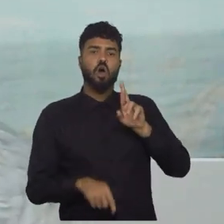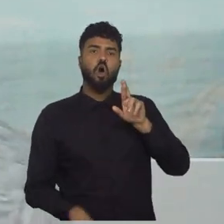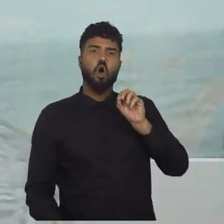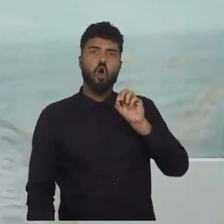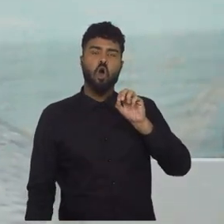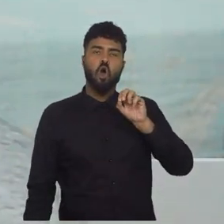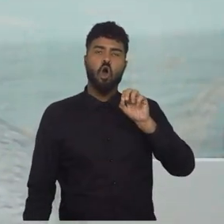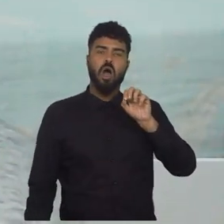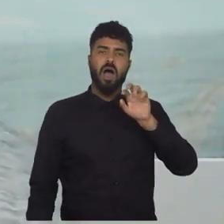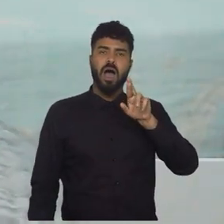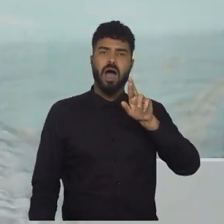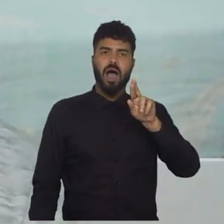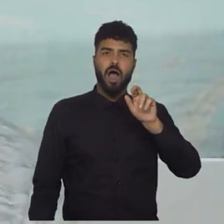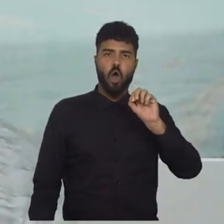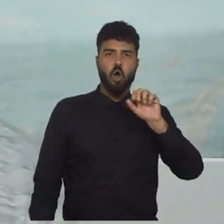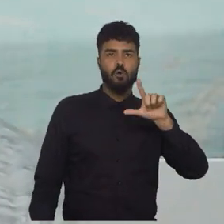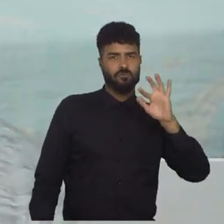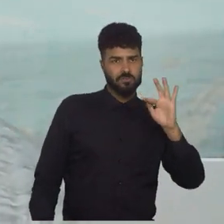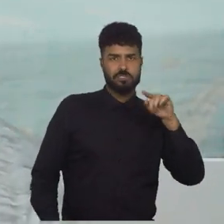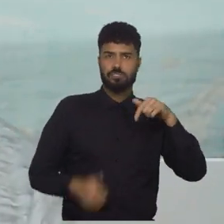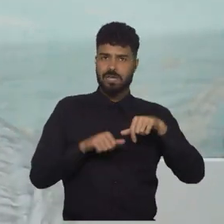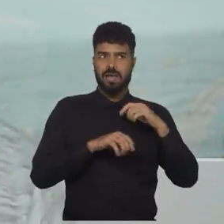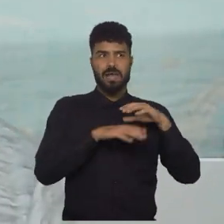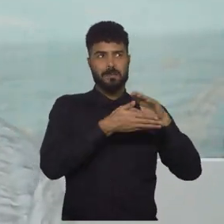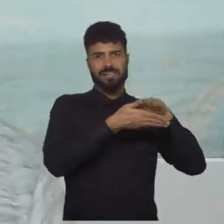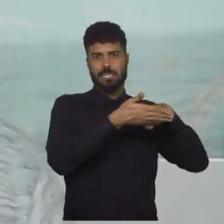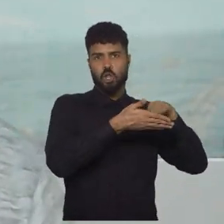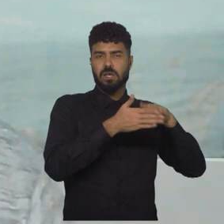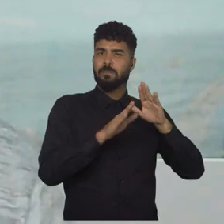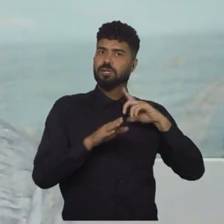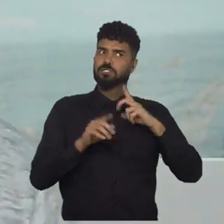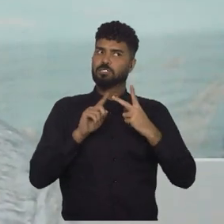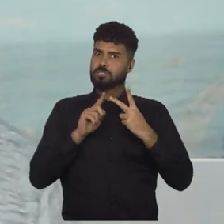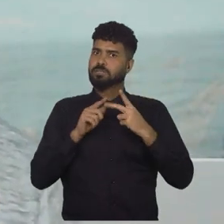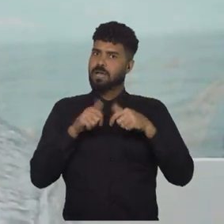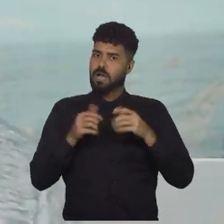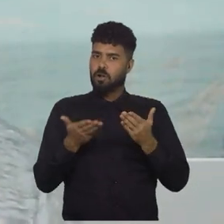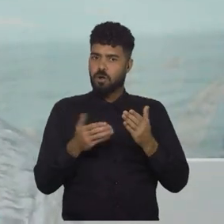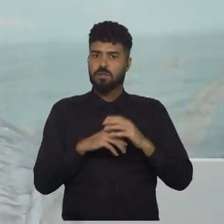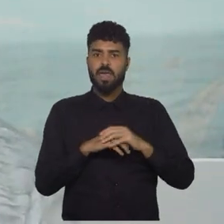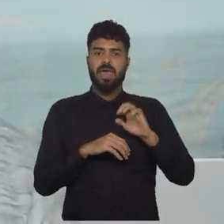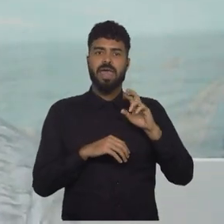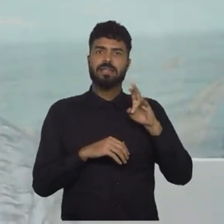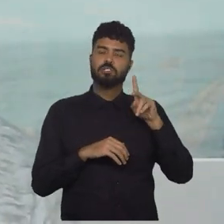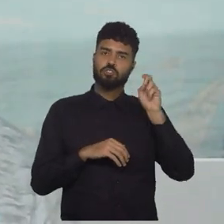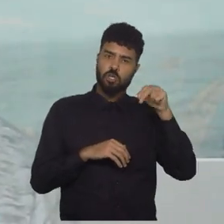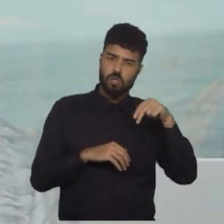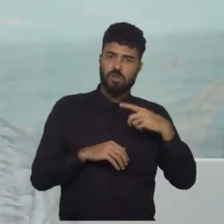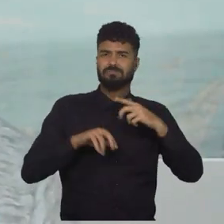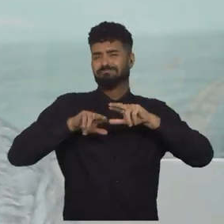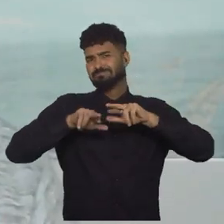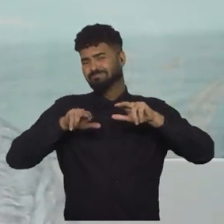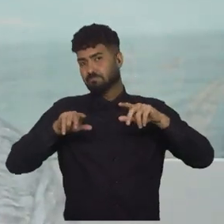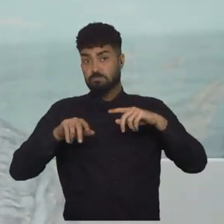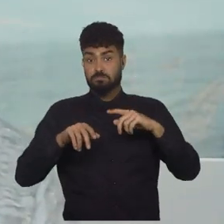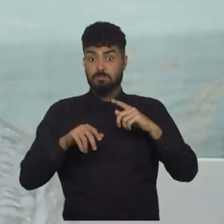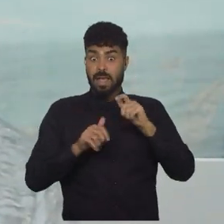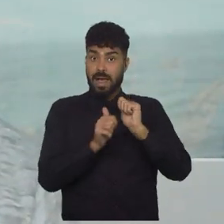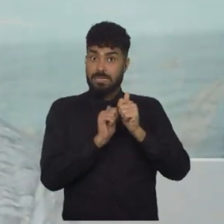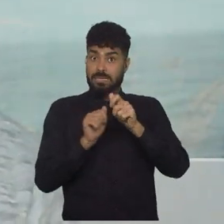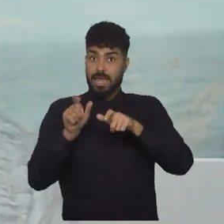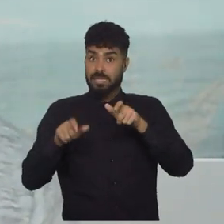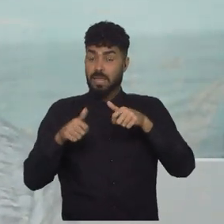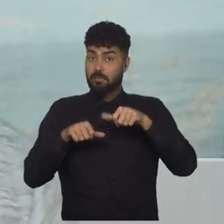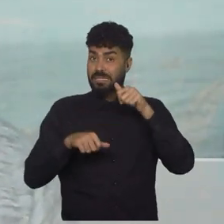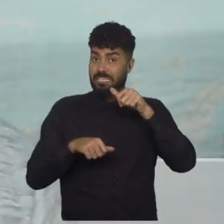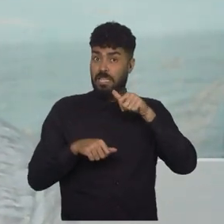que hoje está no Barcelona, vai ser um dos grandes nomes dessa seleção, com certeza, você conta com o Eriksson, você conta com uma série de atletas que estavam